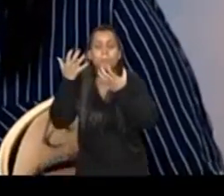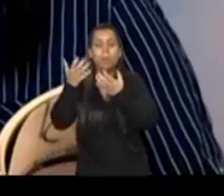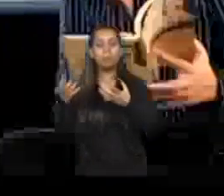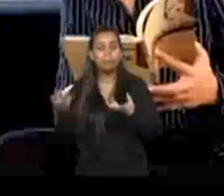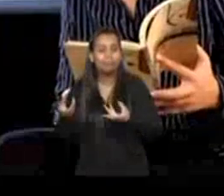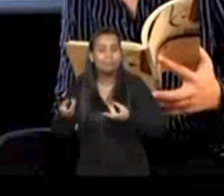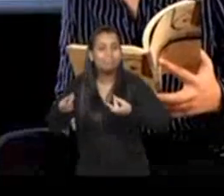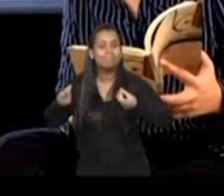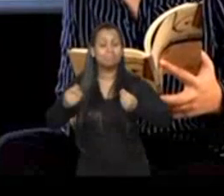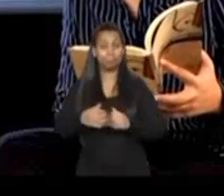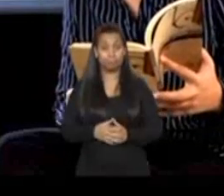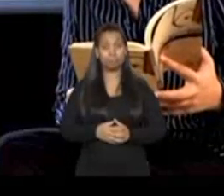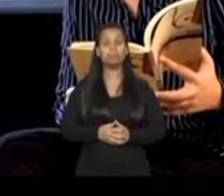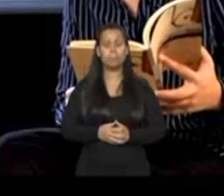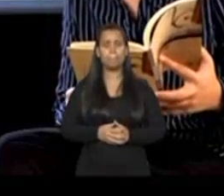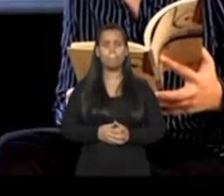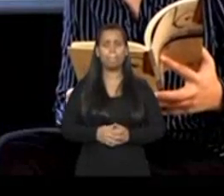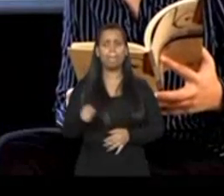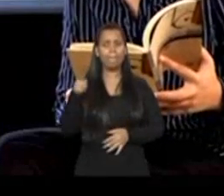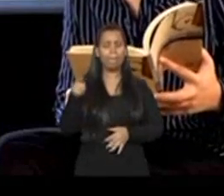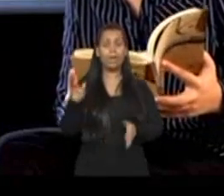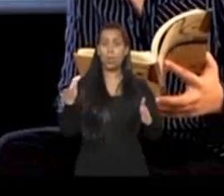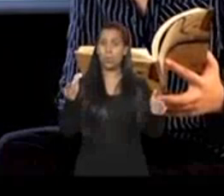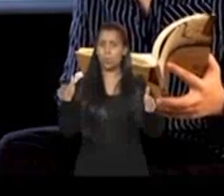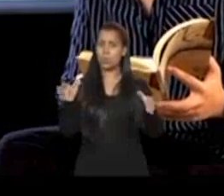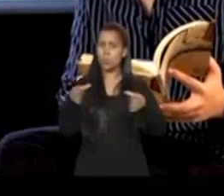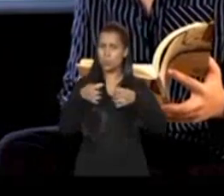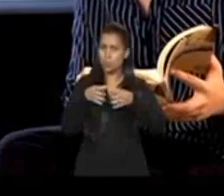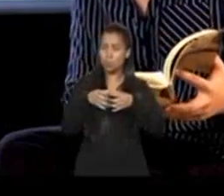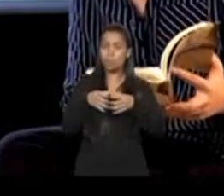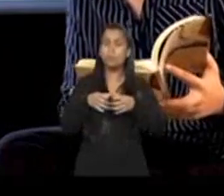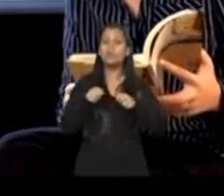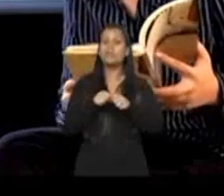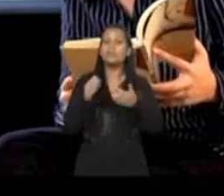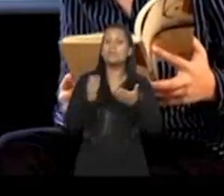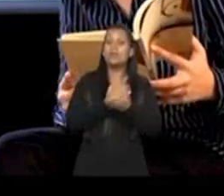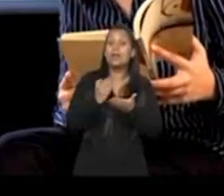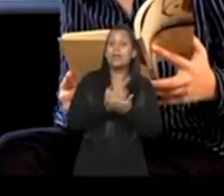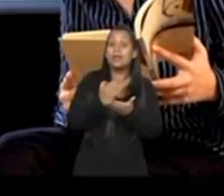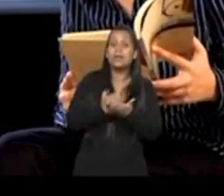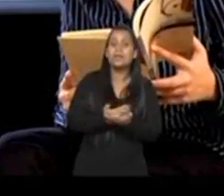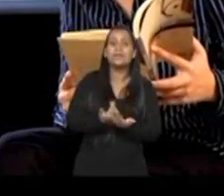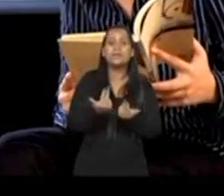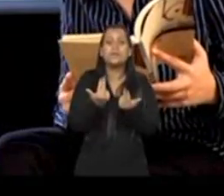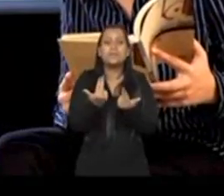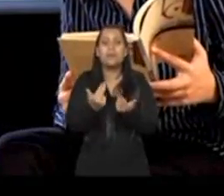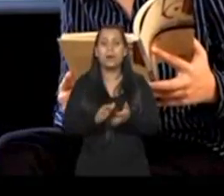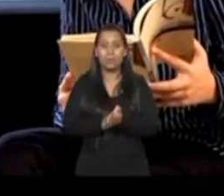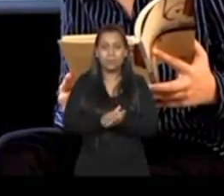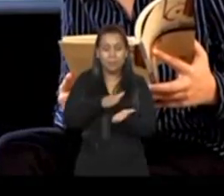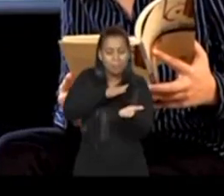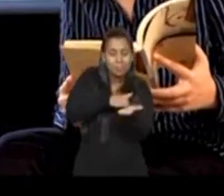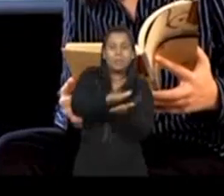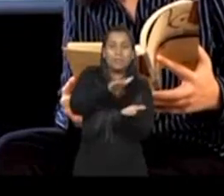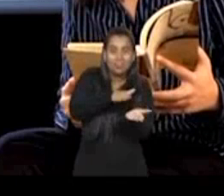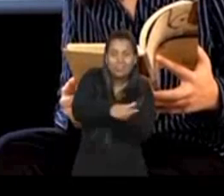charmoso. Uma mulher à frente de seu tempo. Fez parte de uma turma que produzia livros com uma espécie de